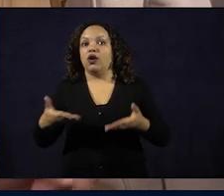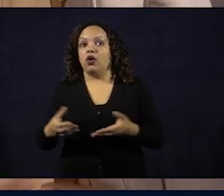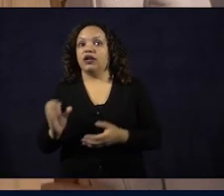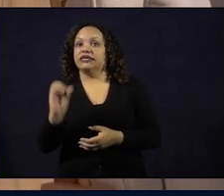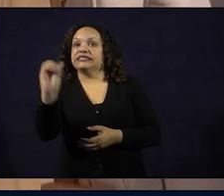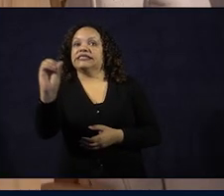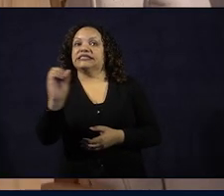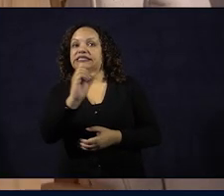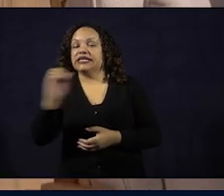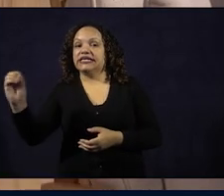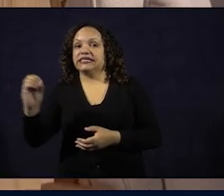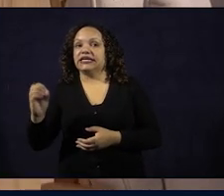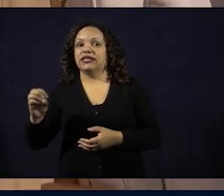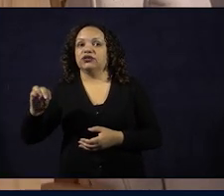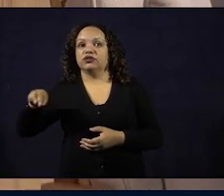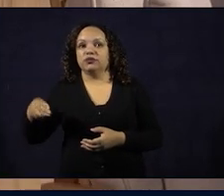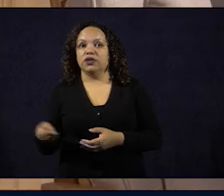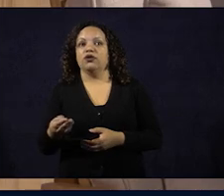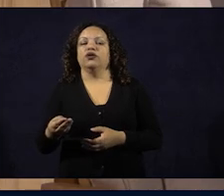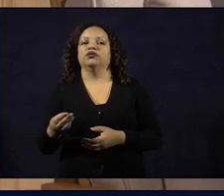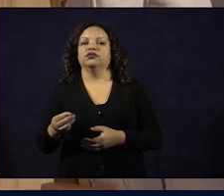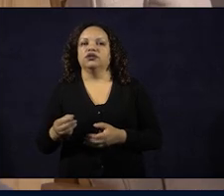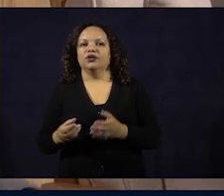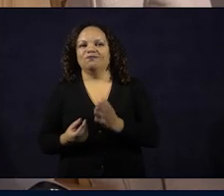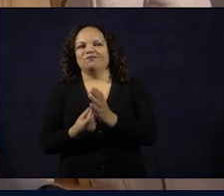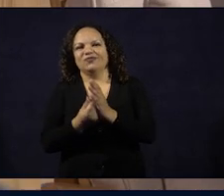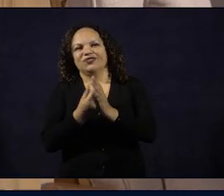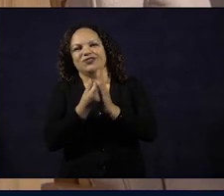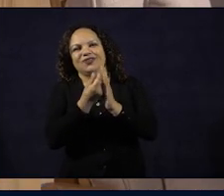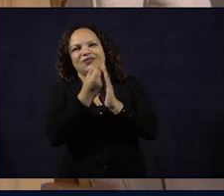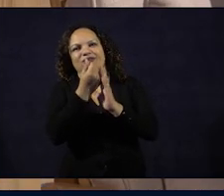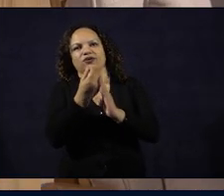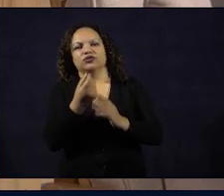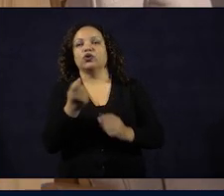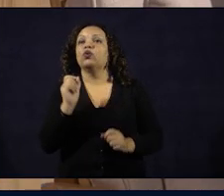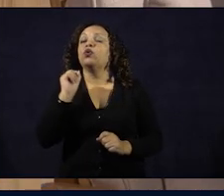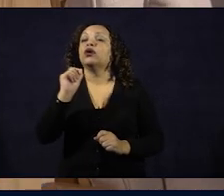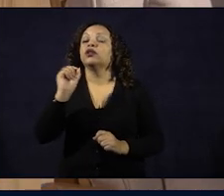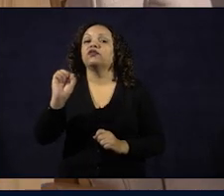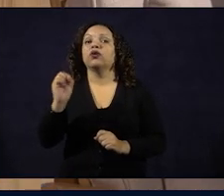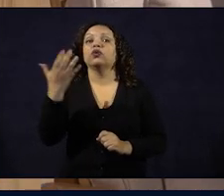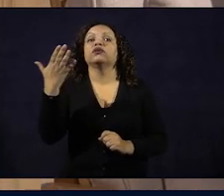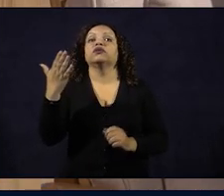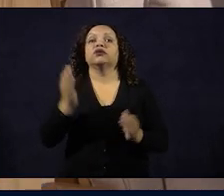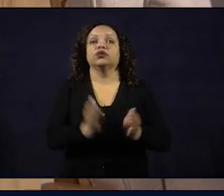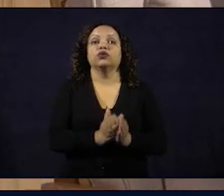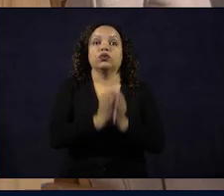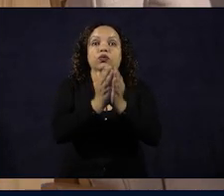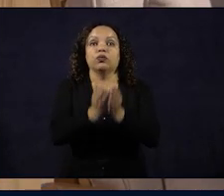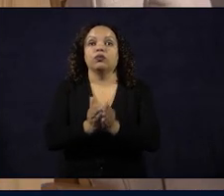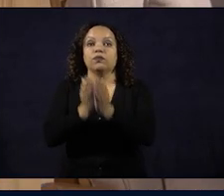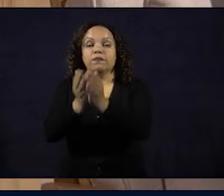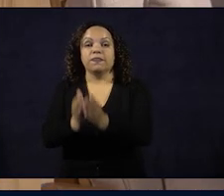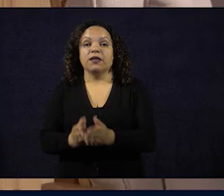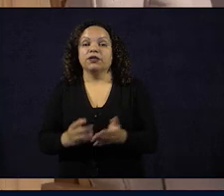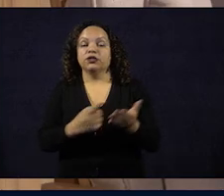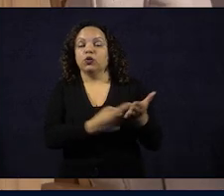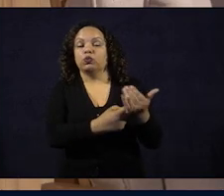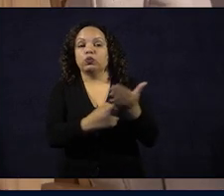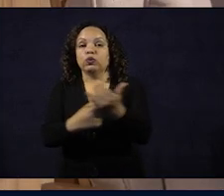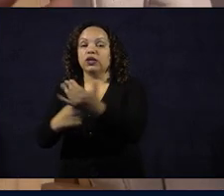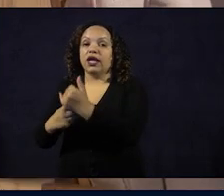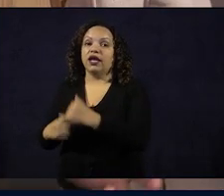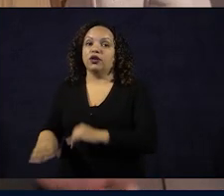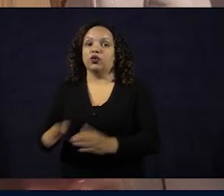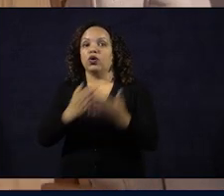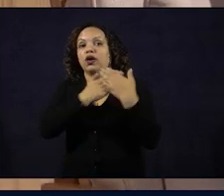e R$2 bilhões em caixa. Ou seja, o que estavam fazendo com nossos portos? Nossos portos precisam ter um olhar técnico responsável.